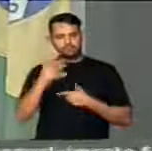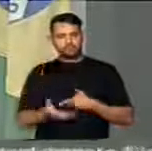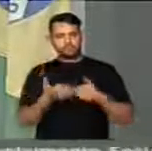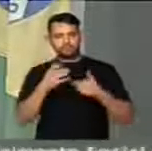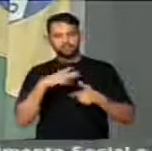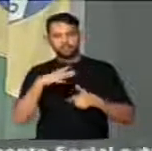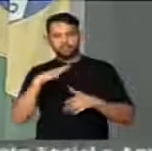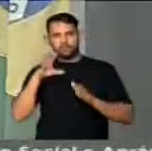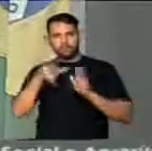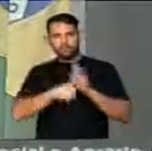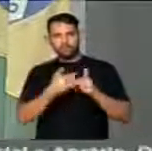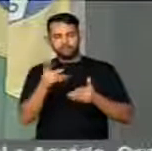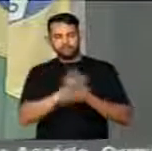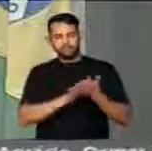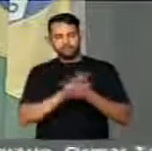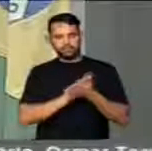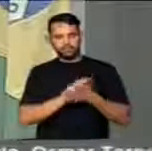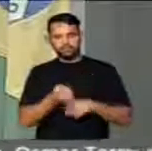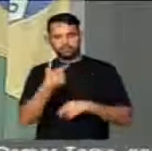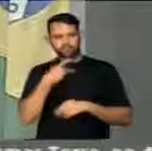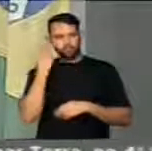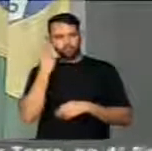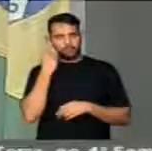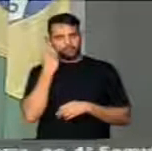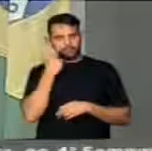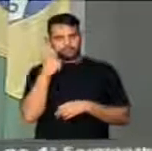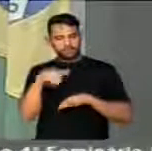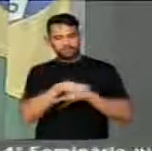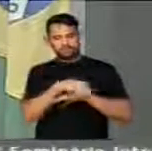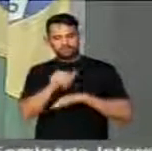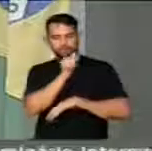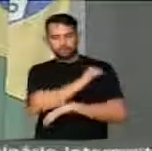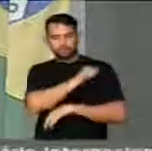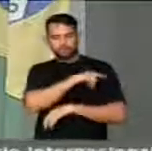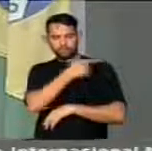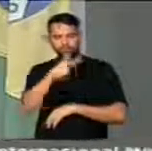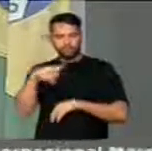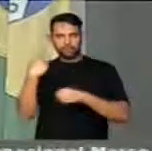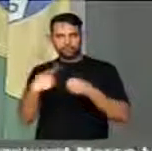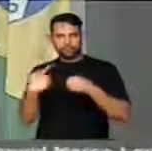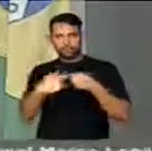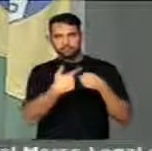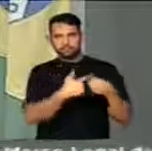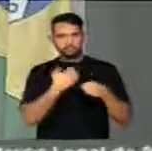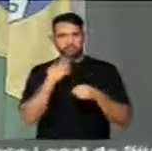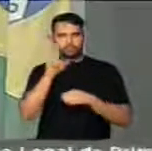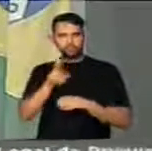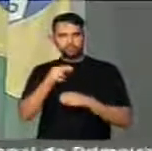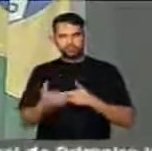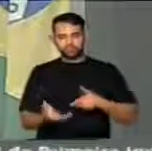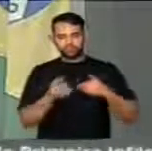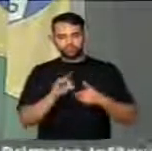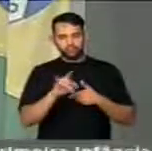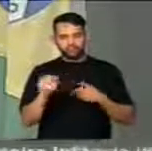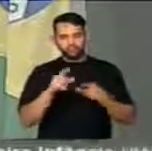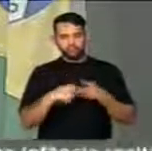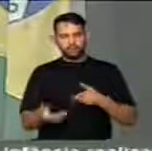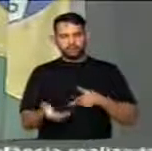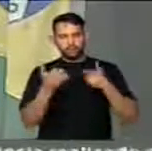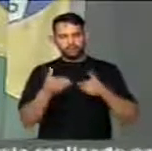armas de guerra no Brasil. A responsabilidade pelas armas de alto poder ofensivo são do Exército Brasileiro e da